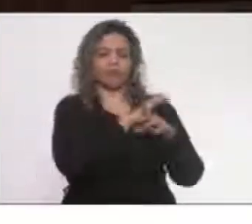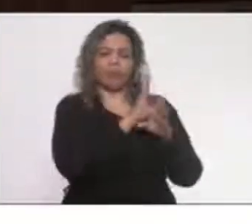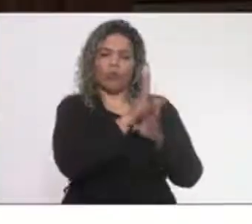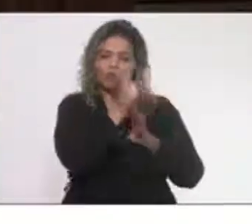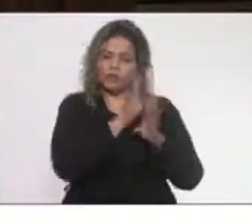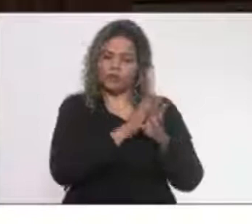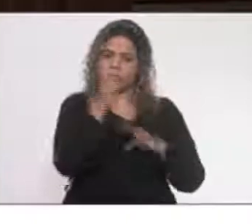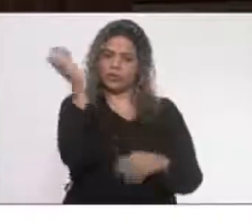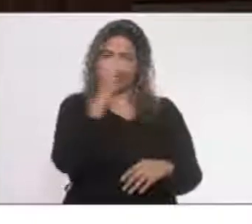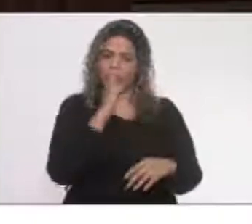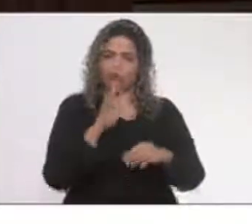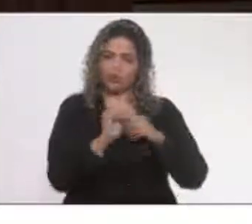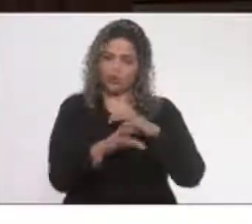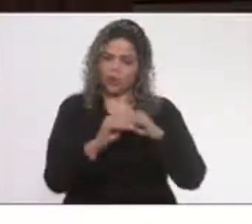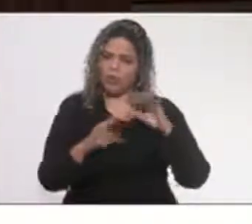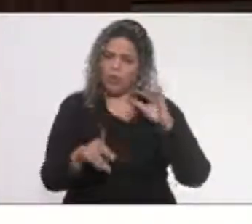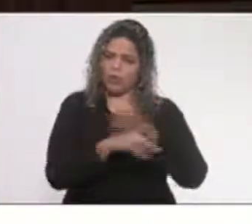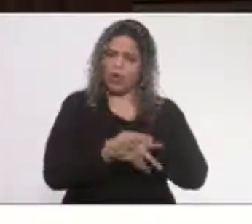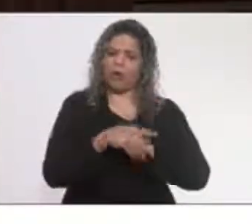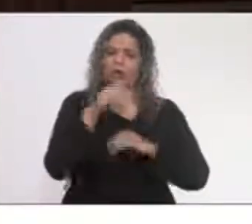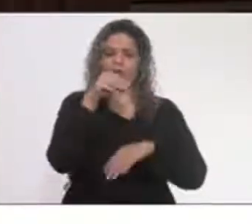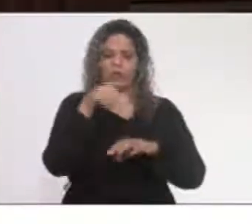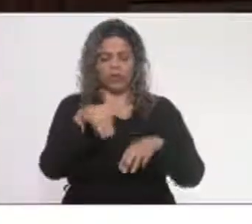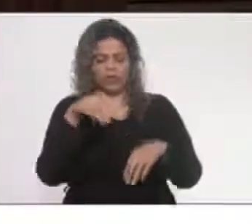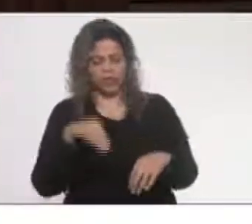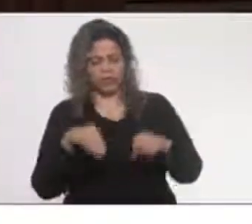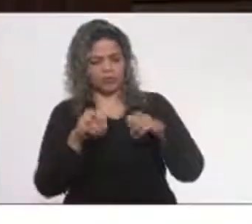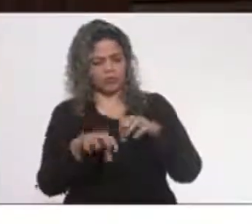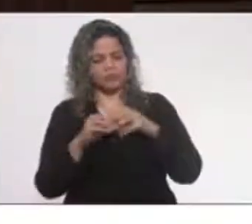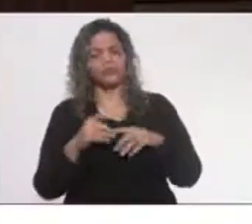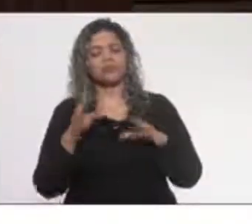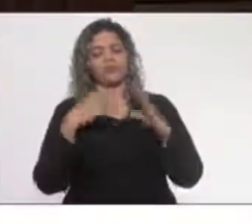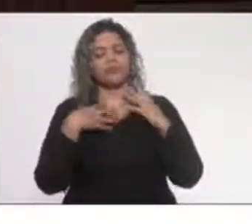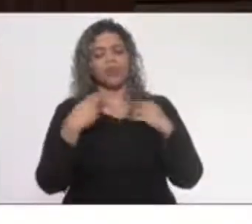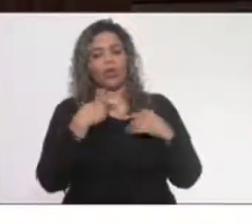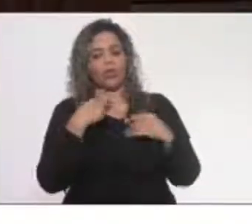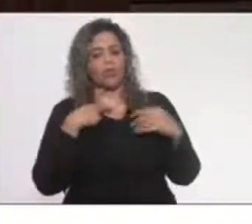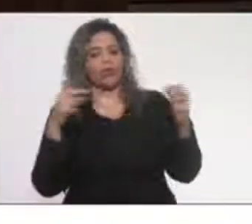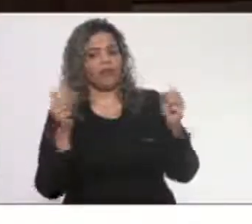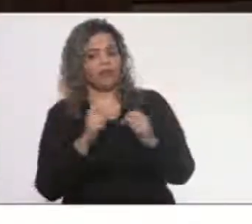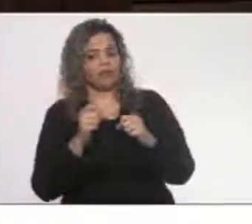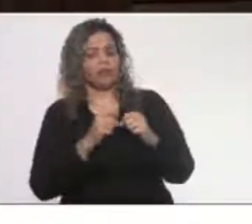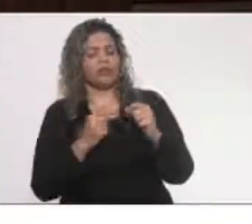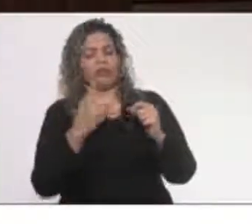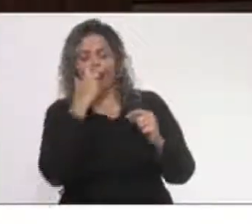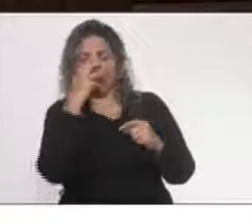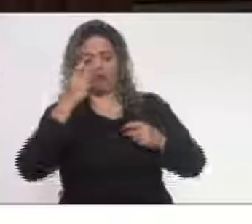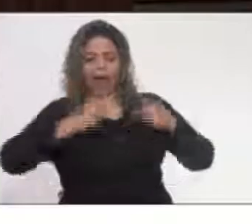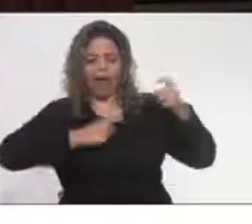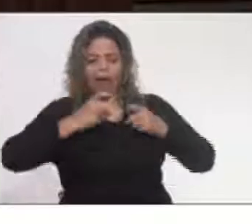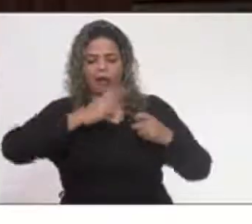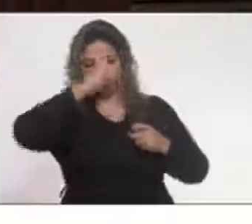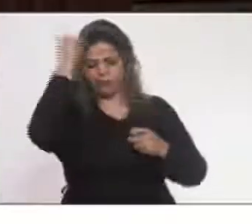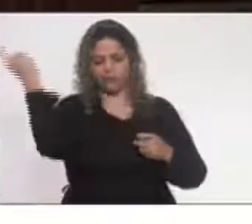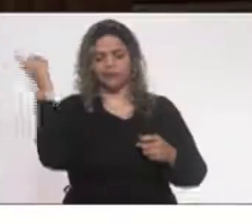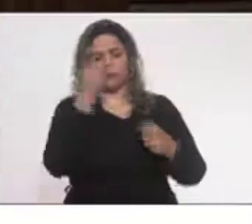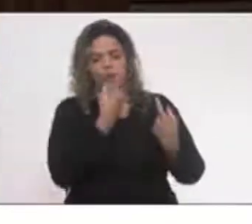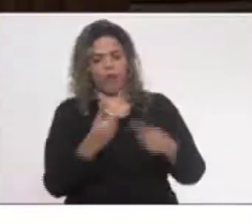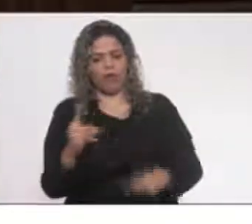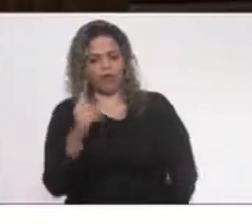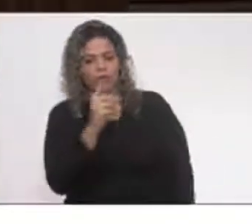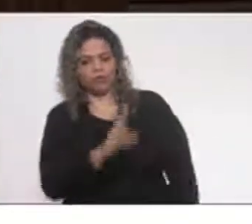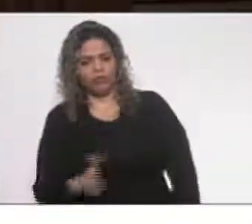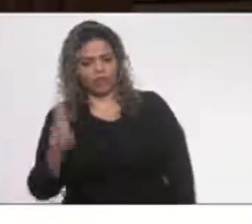de Educação, o próprio Ministério da Educação, para que deixe de fazer essa guerra ideológica contra as universidades